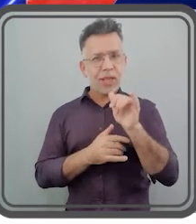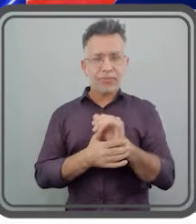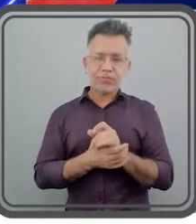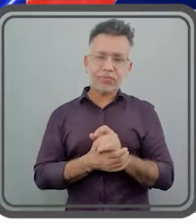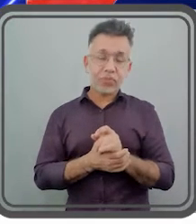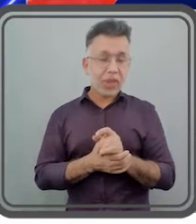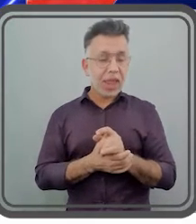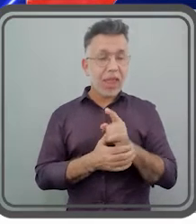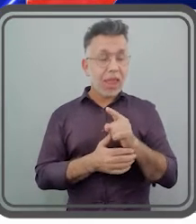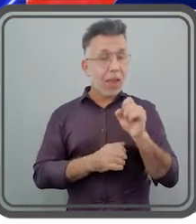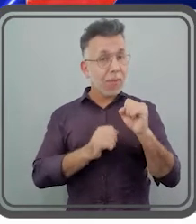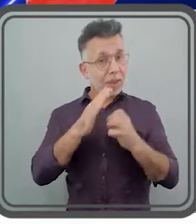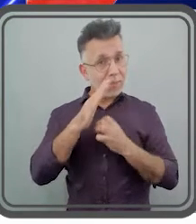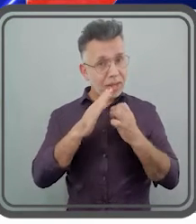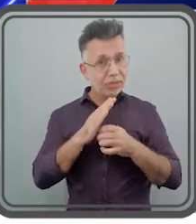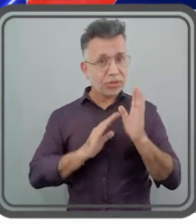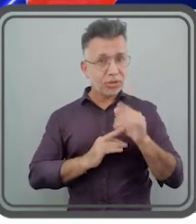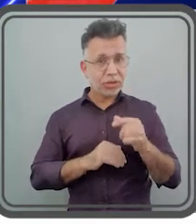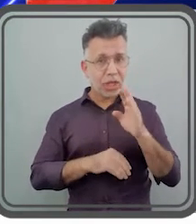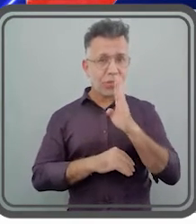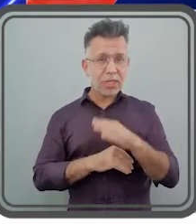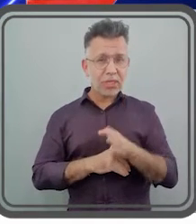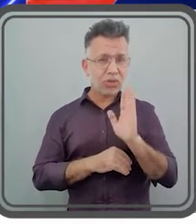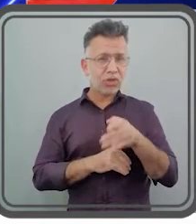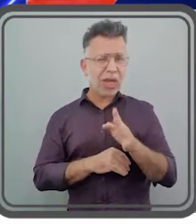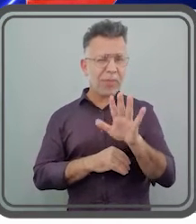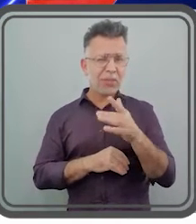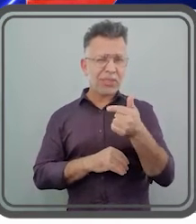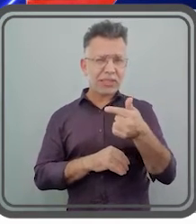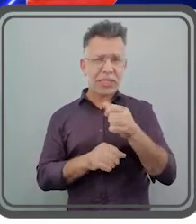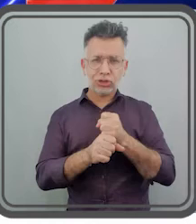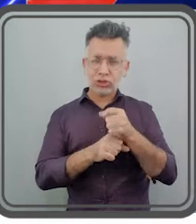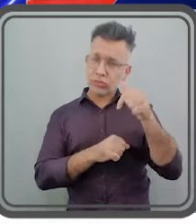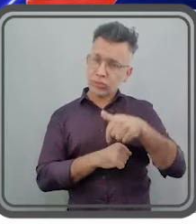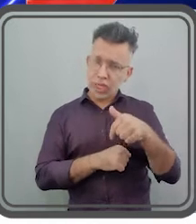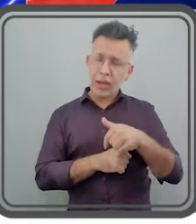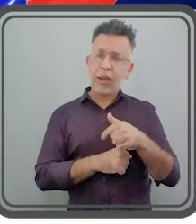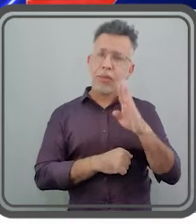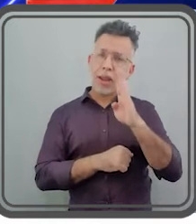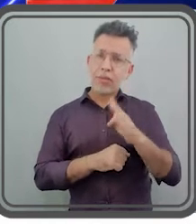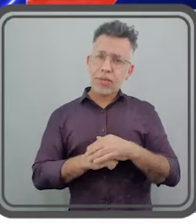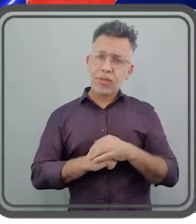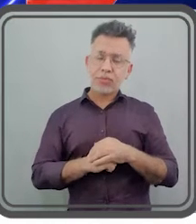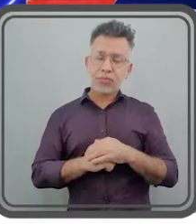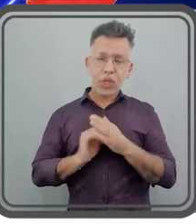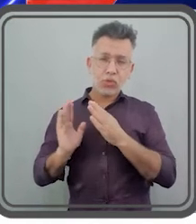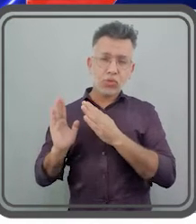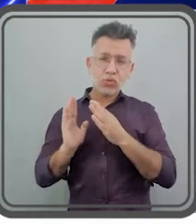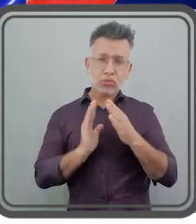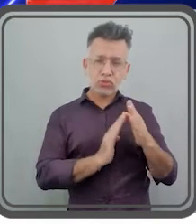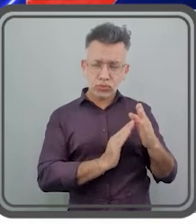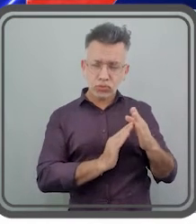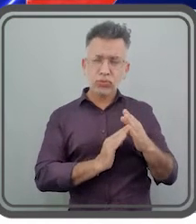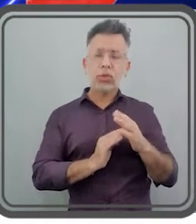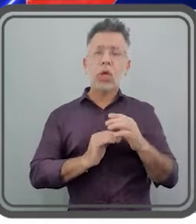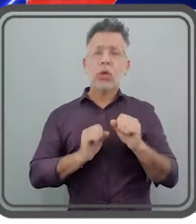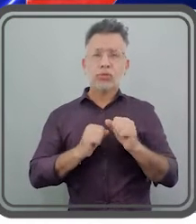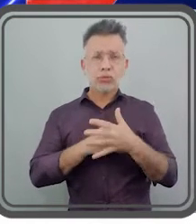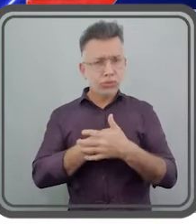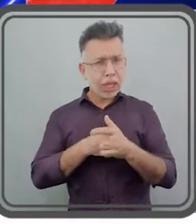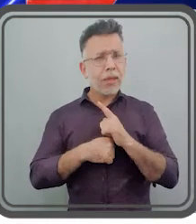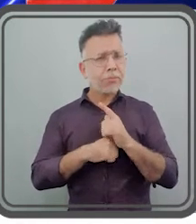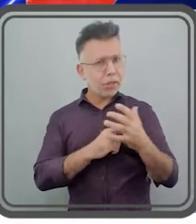é uma empresa que está no Brasil já faz algum tempo já vai fazer 17 anos aqui no Brasil e durante esse período tem até adquirir bastante